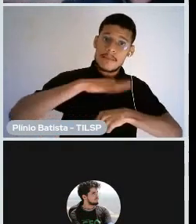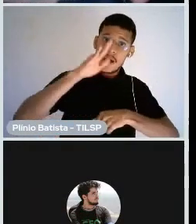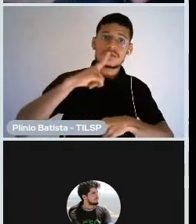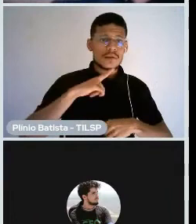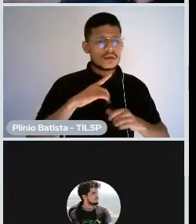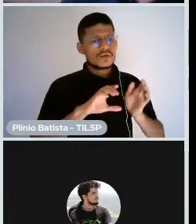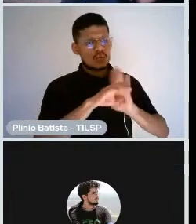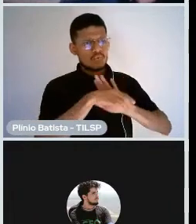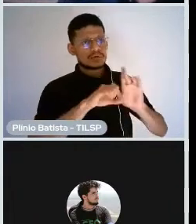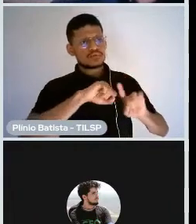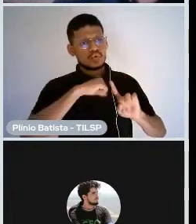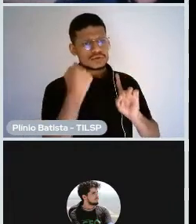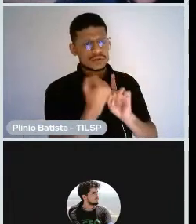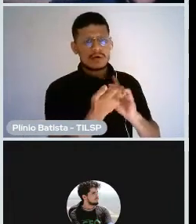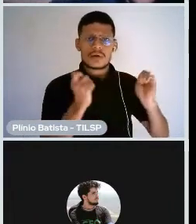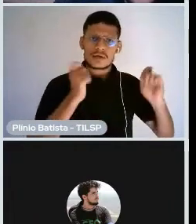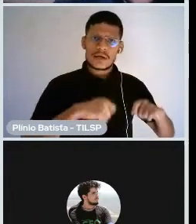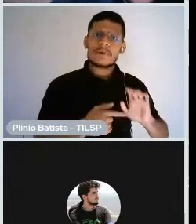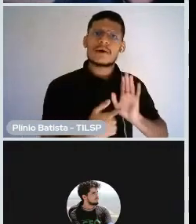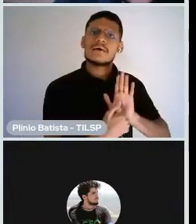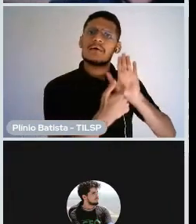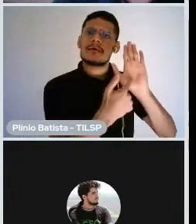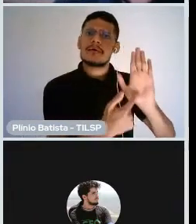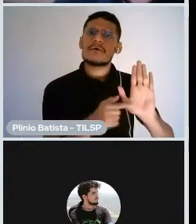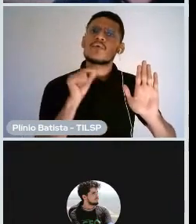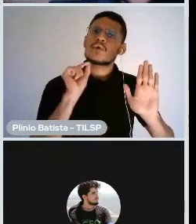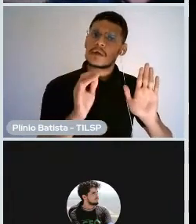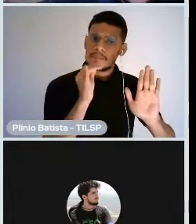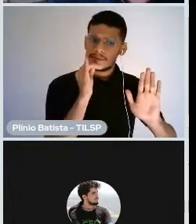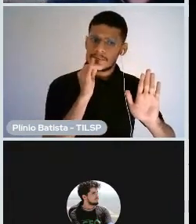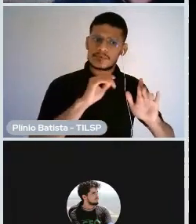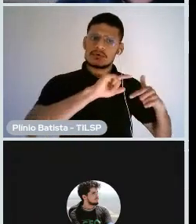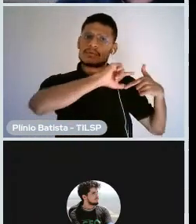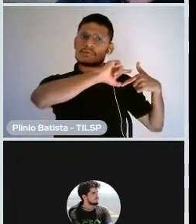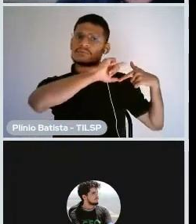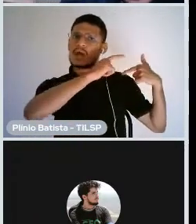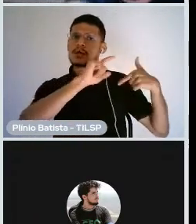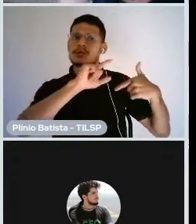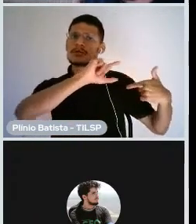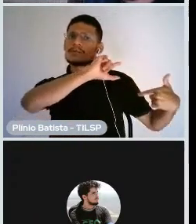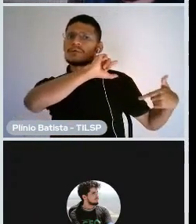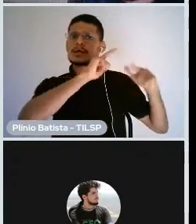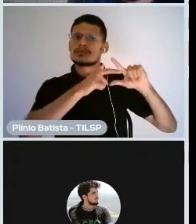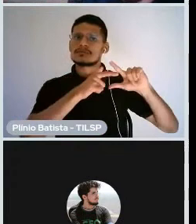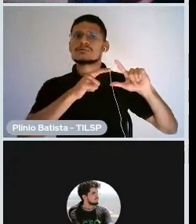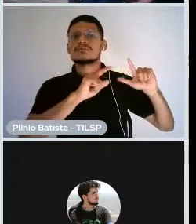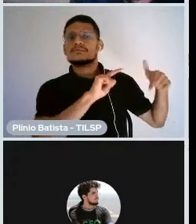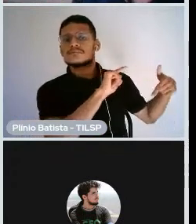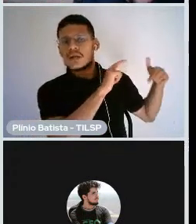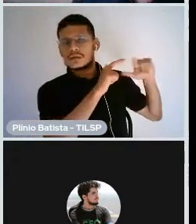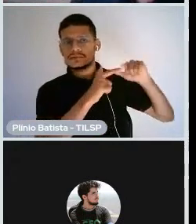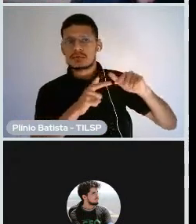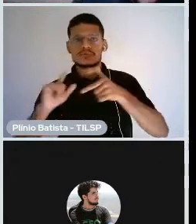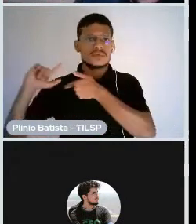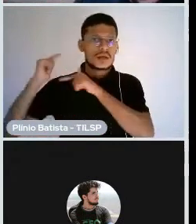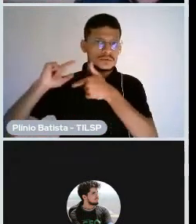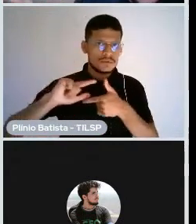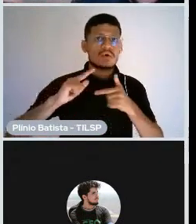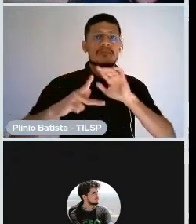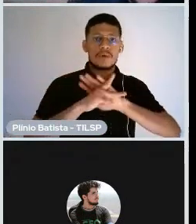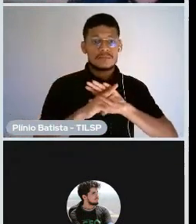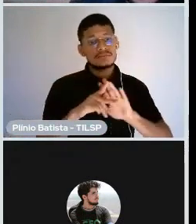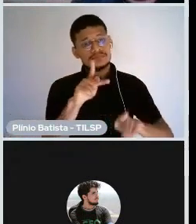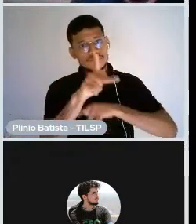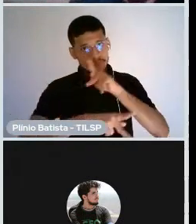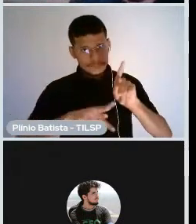social que trabalha a questão de tradições de língua, cultura, religião de um determinado povo. E aí a gente entra diretamente